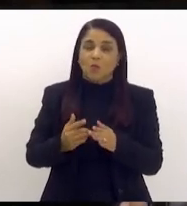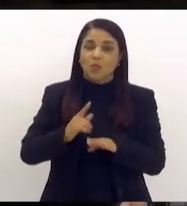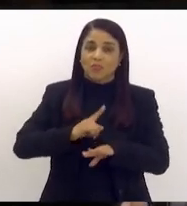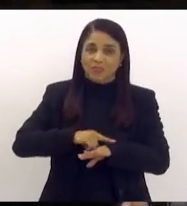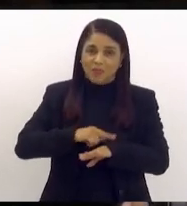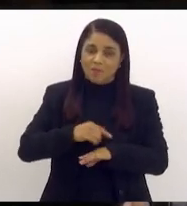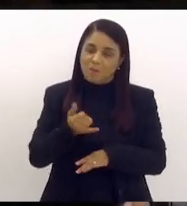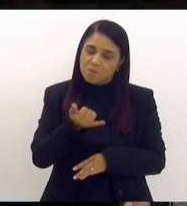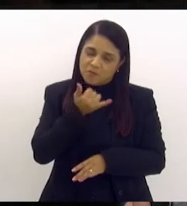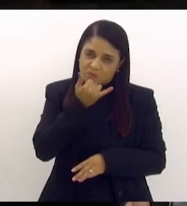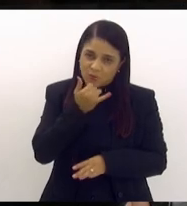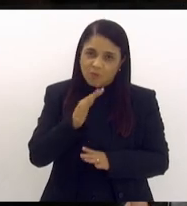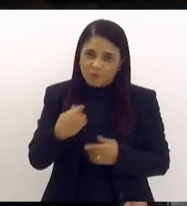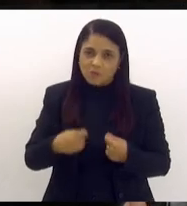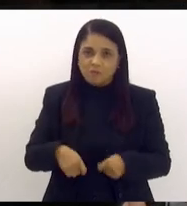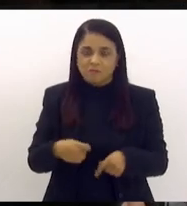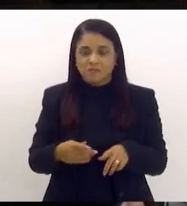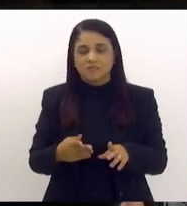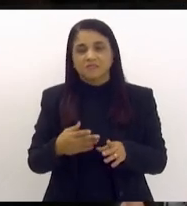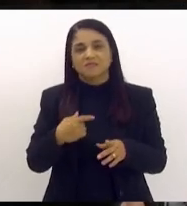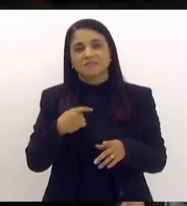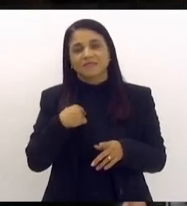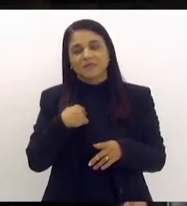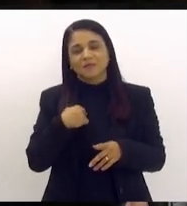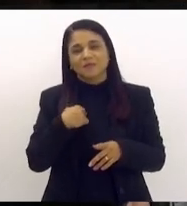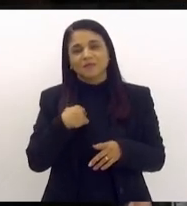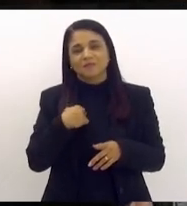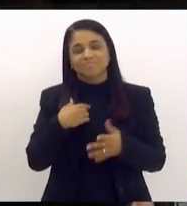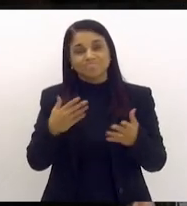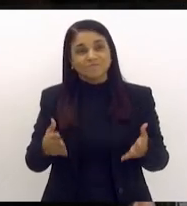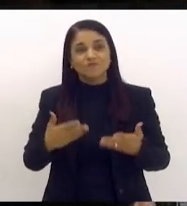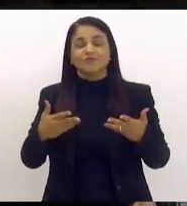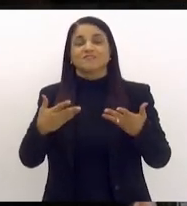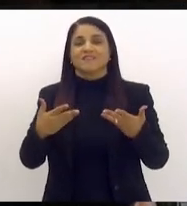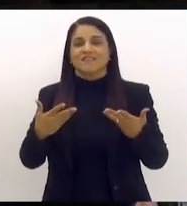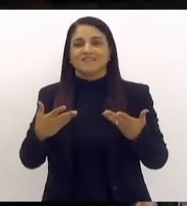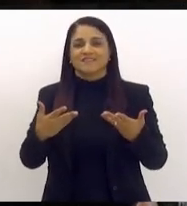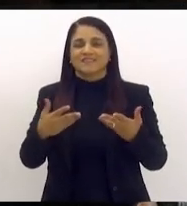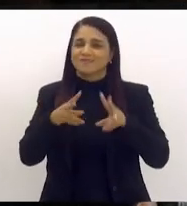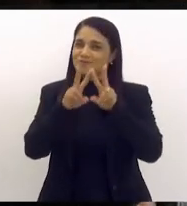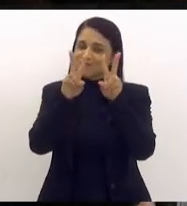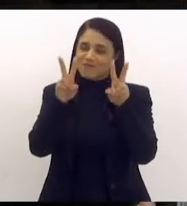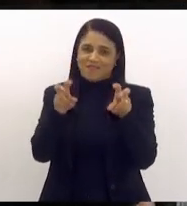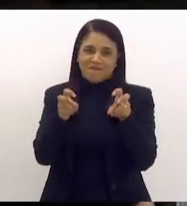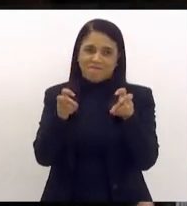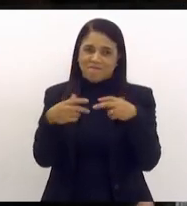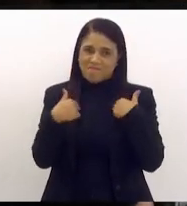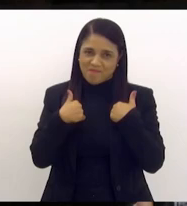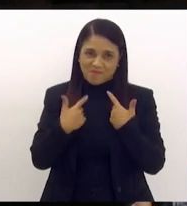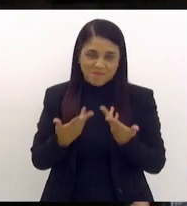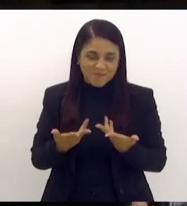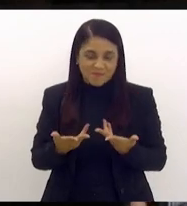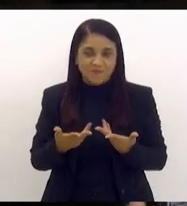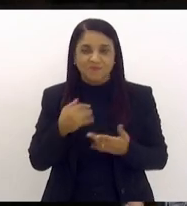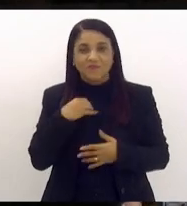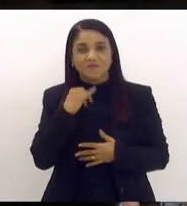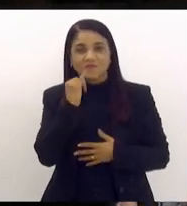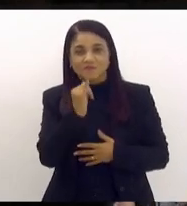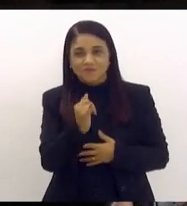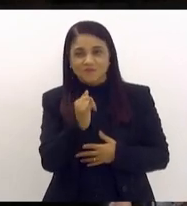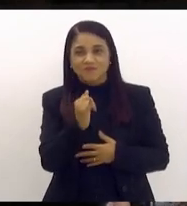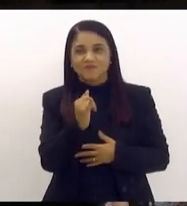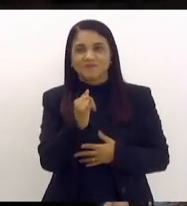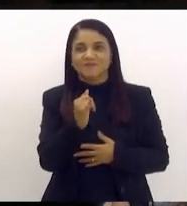eu fiz mas é porque também sou uma grande entusiasta né desse tema e dizer por